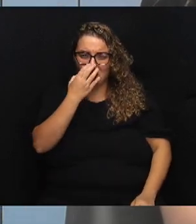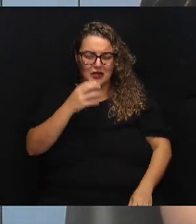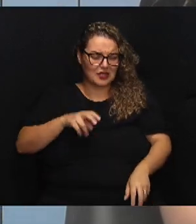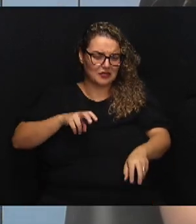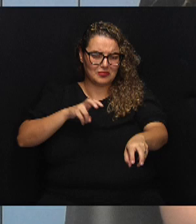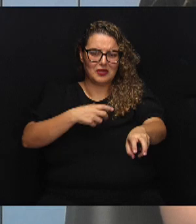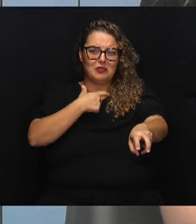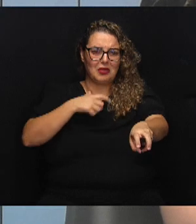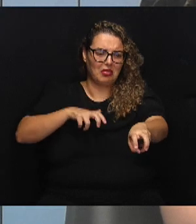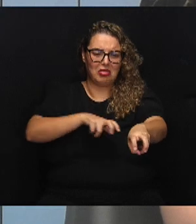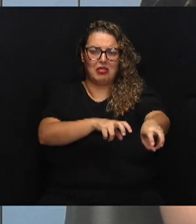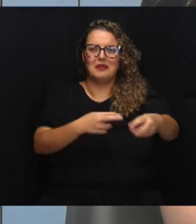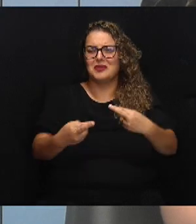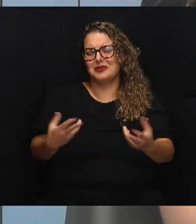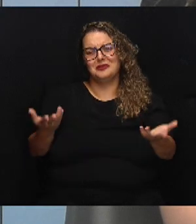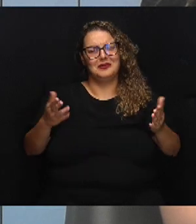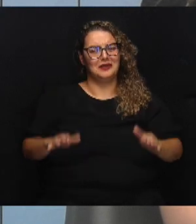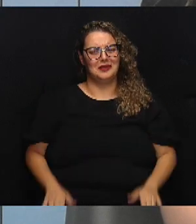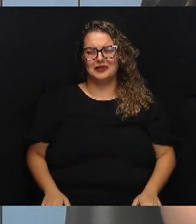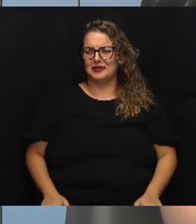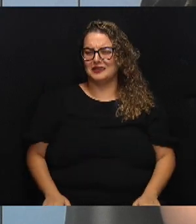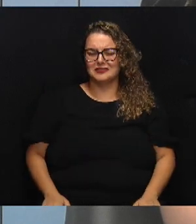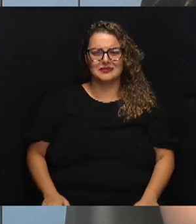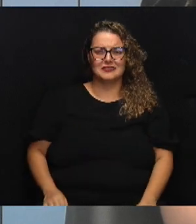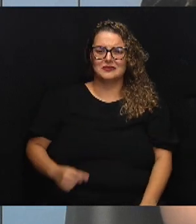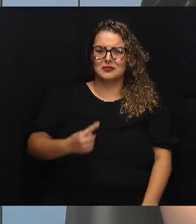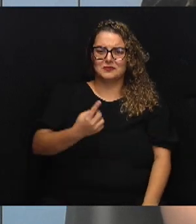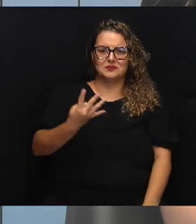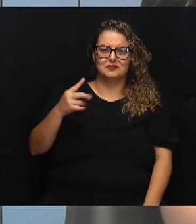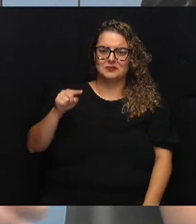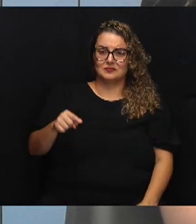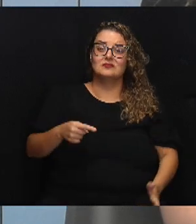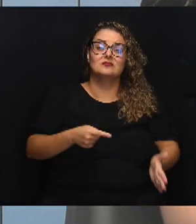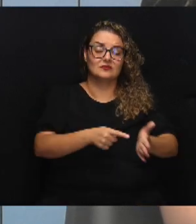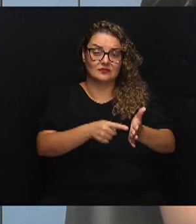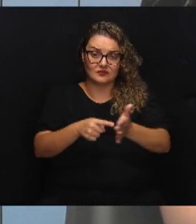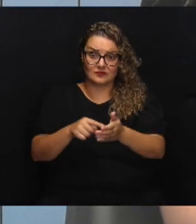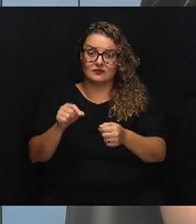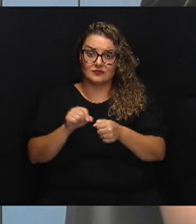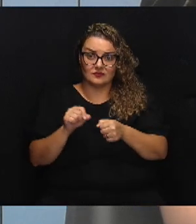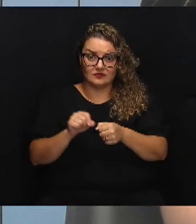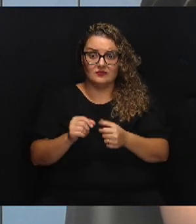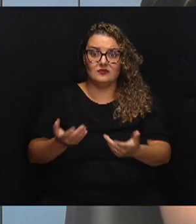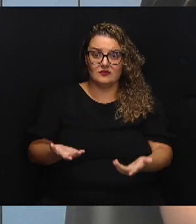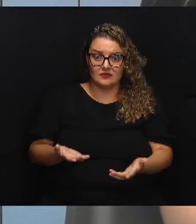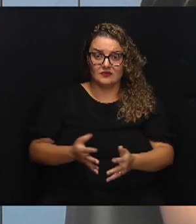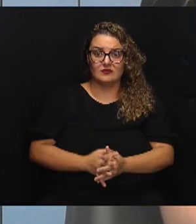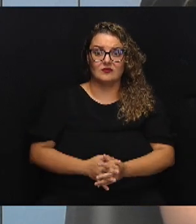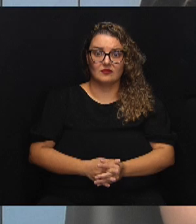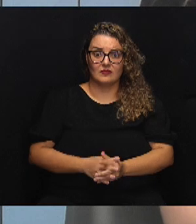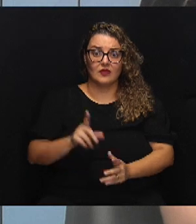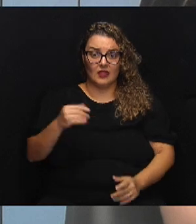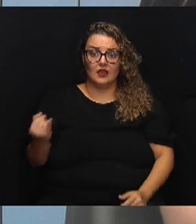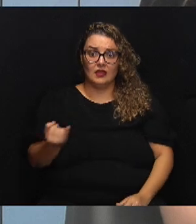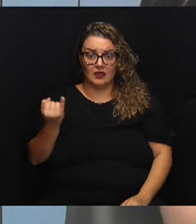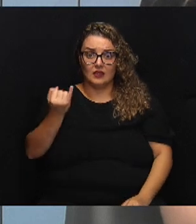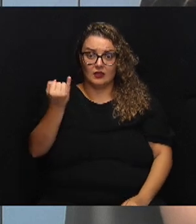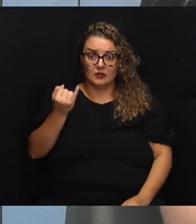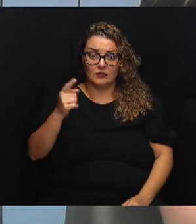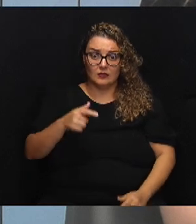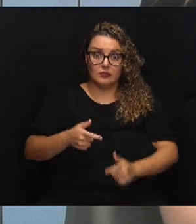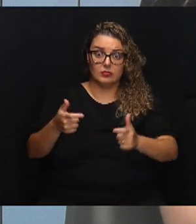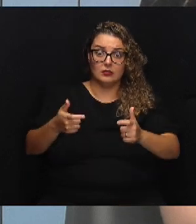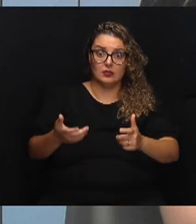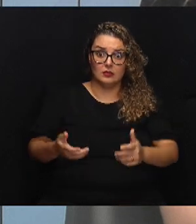pela rodovia? Então, esses 14 mil denúncias que foram realizadas, é importante, isso é muito,